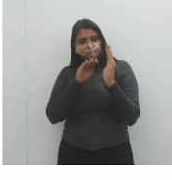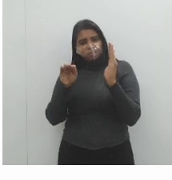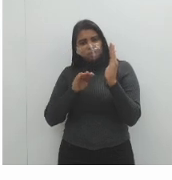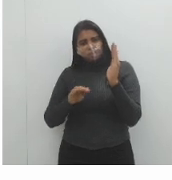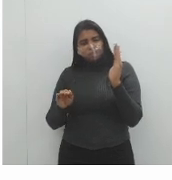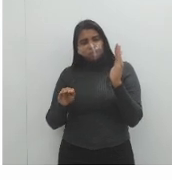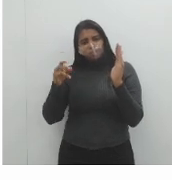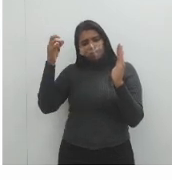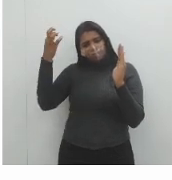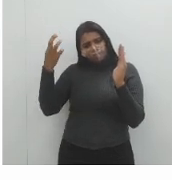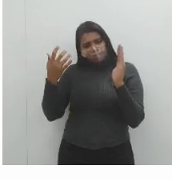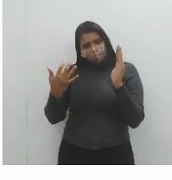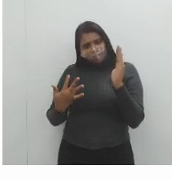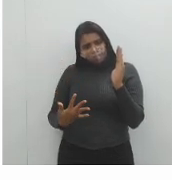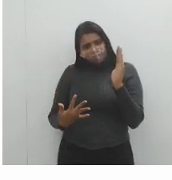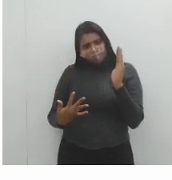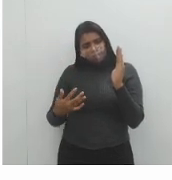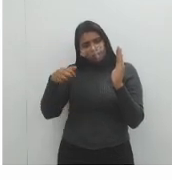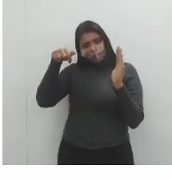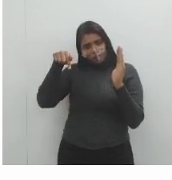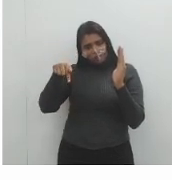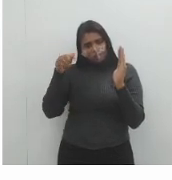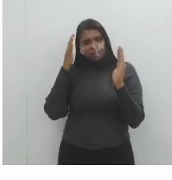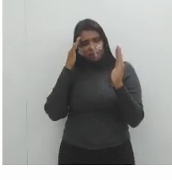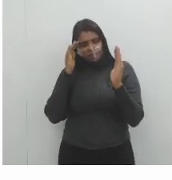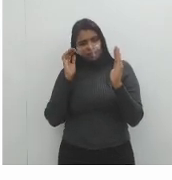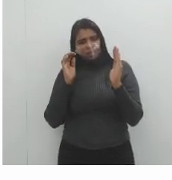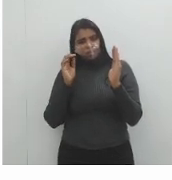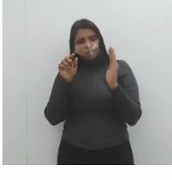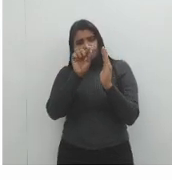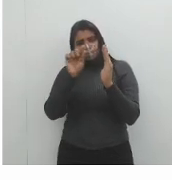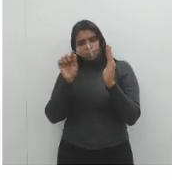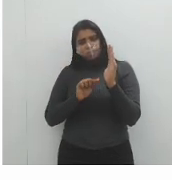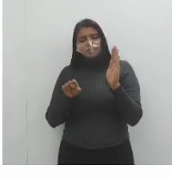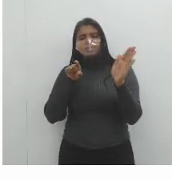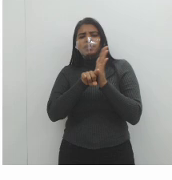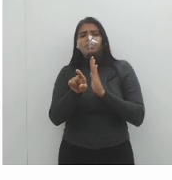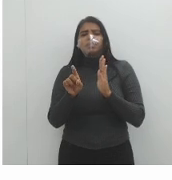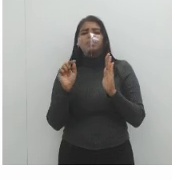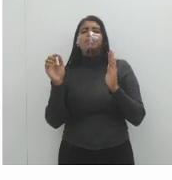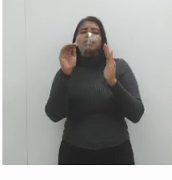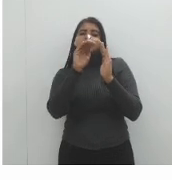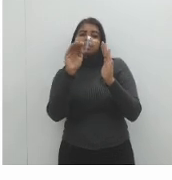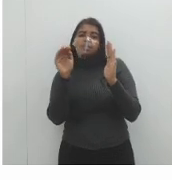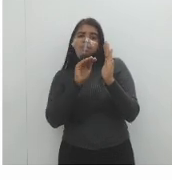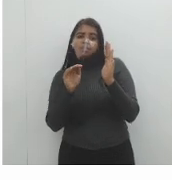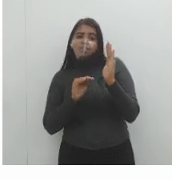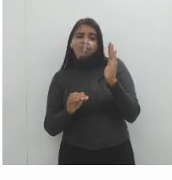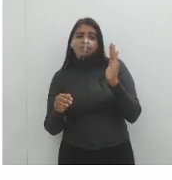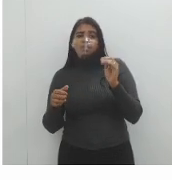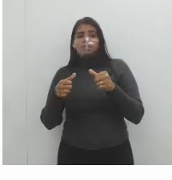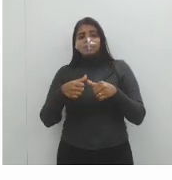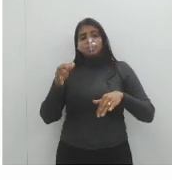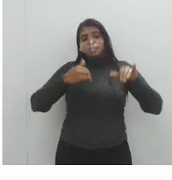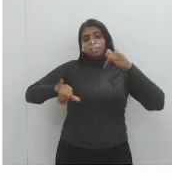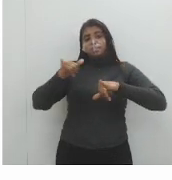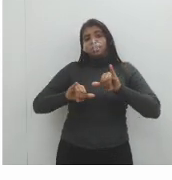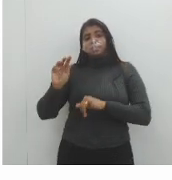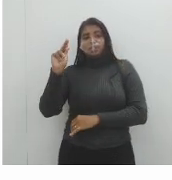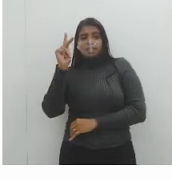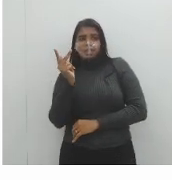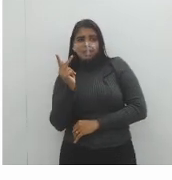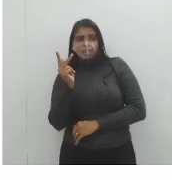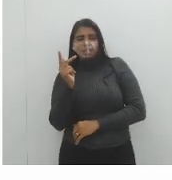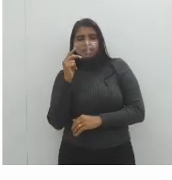Então, tem 7 períodos. Se eu pergunto a você, em que período fica o elemento químico H?